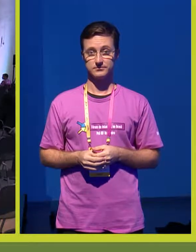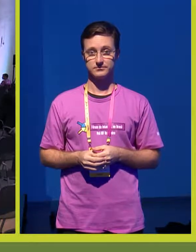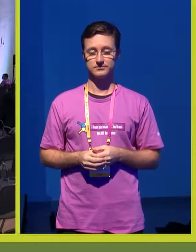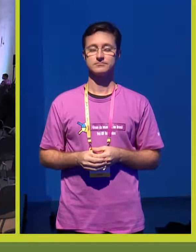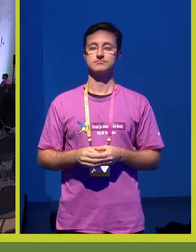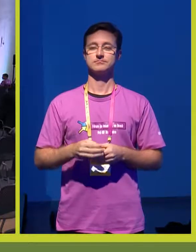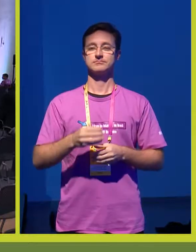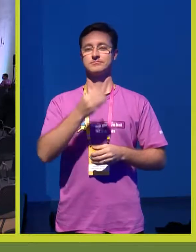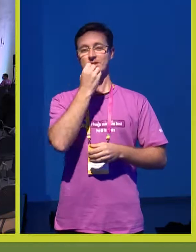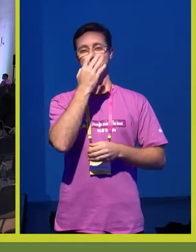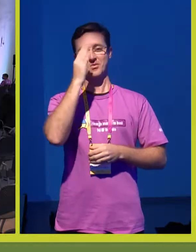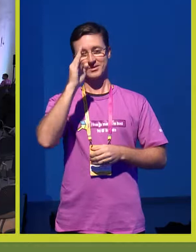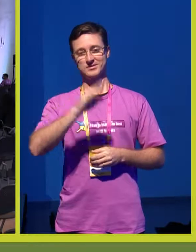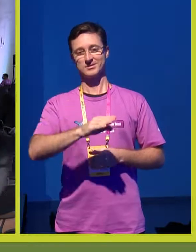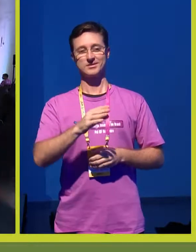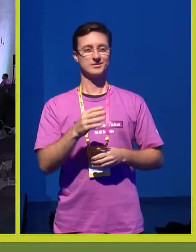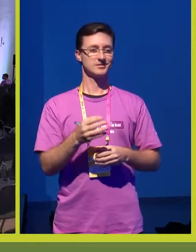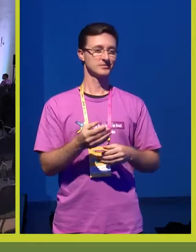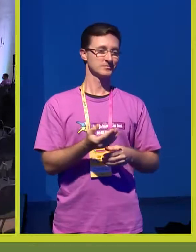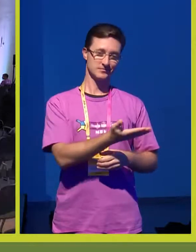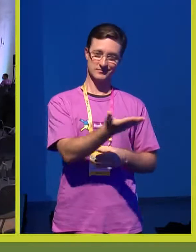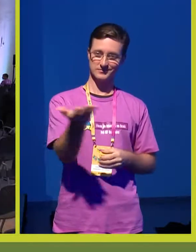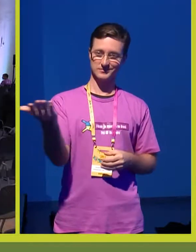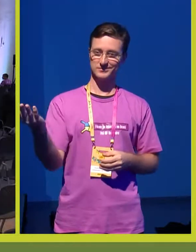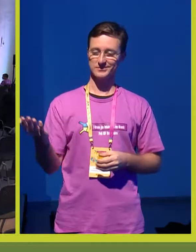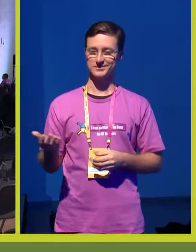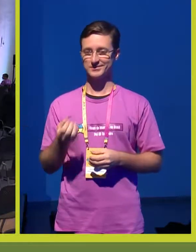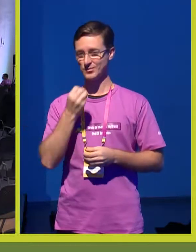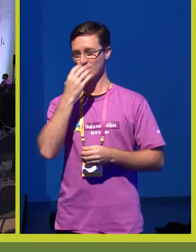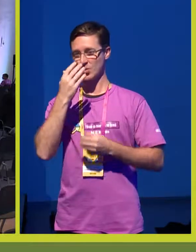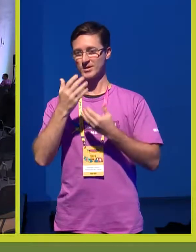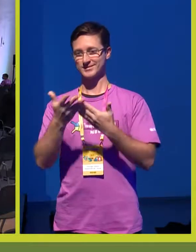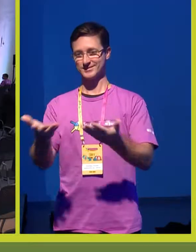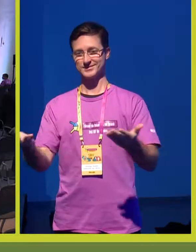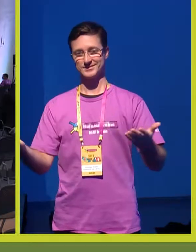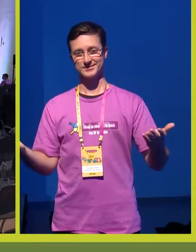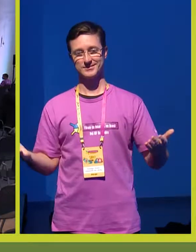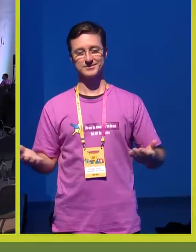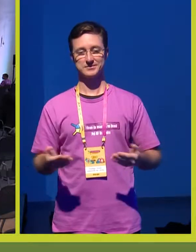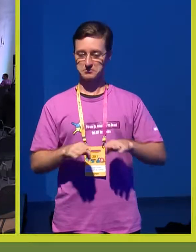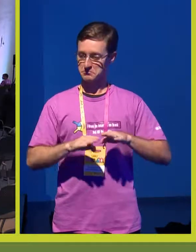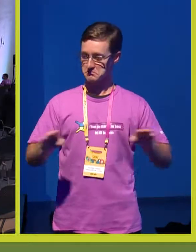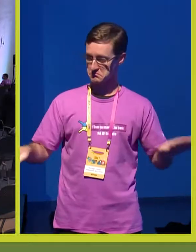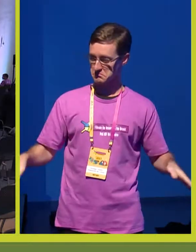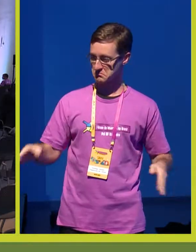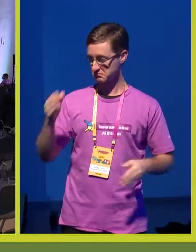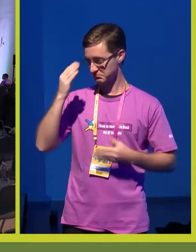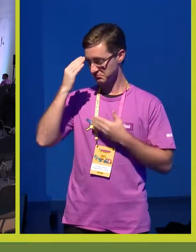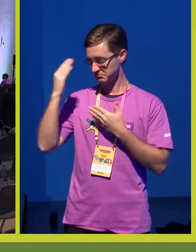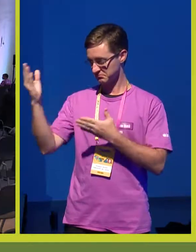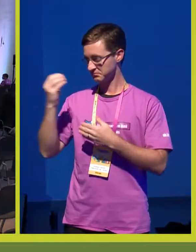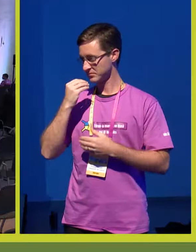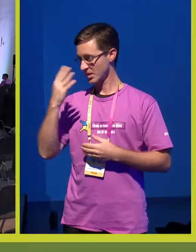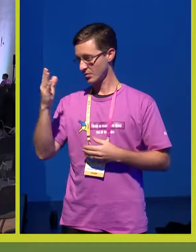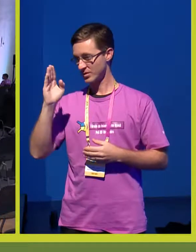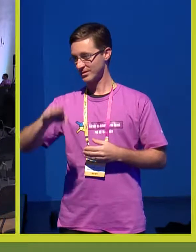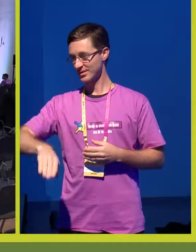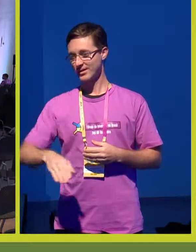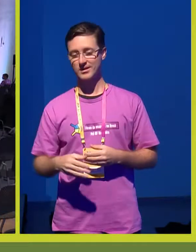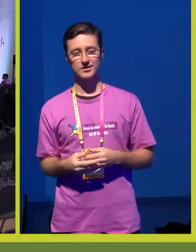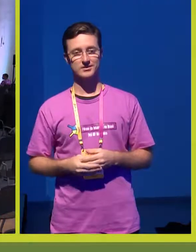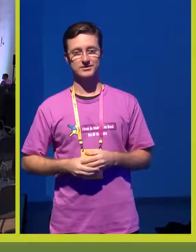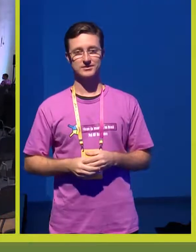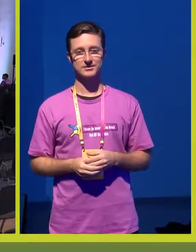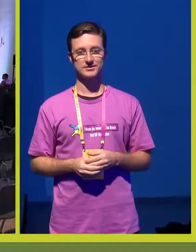Boa tarde a todos e a todas. O pessoal da mesa, a audiência que compareceu em massa,